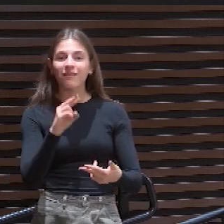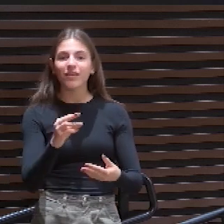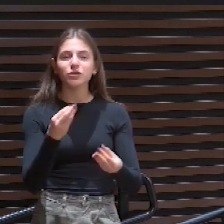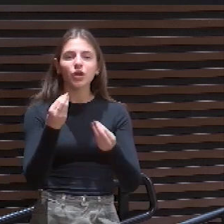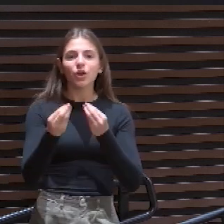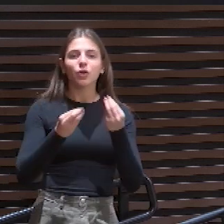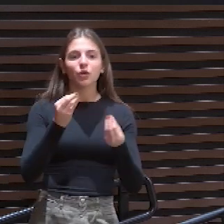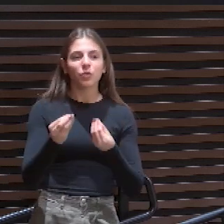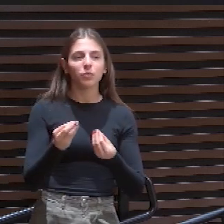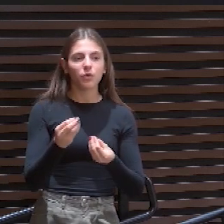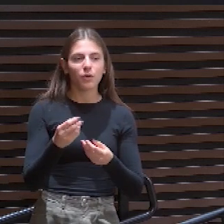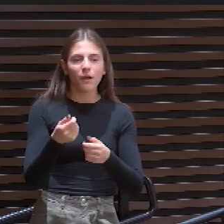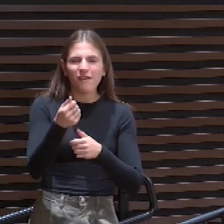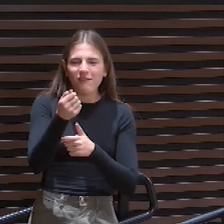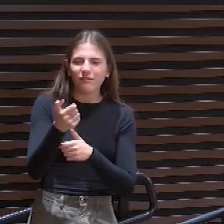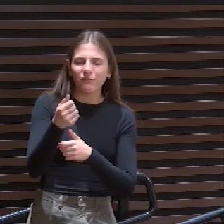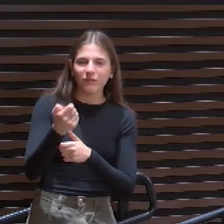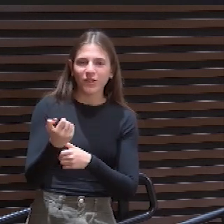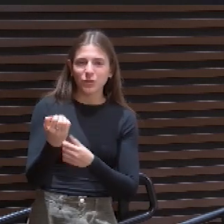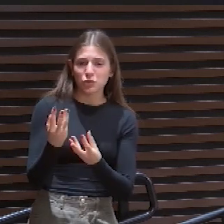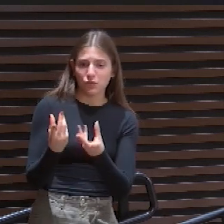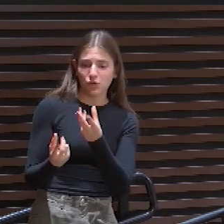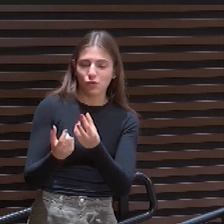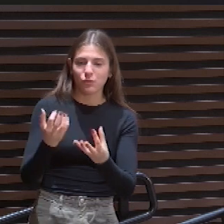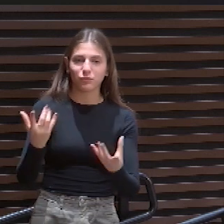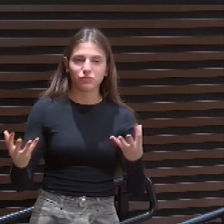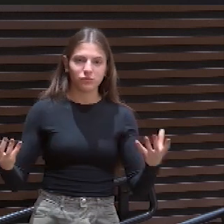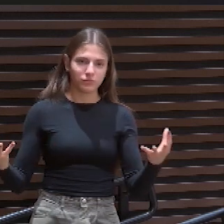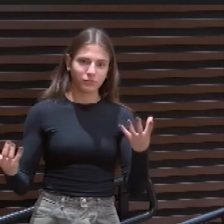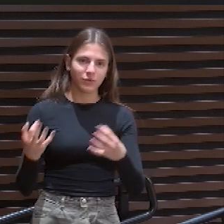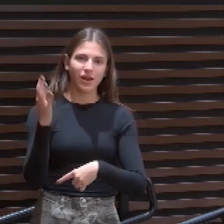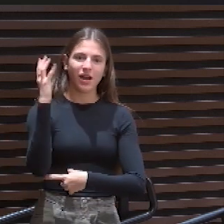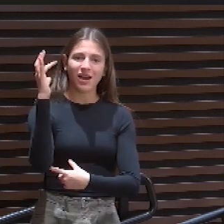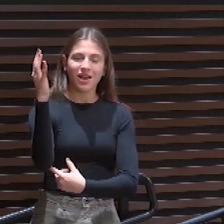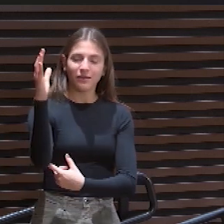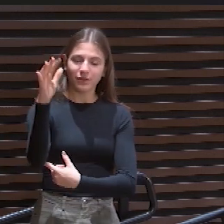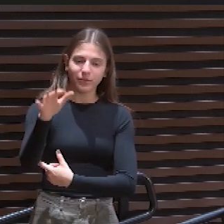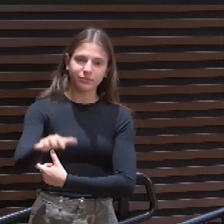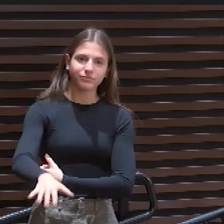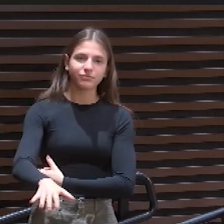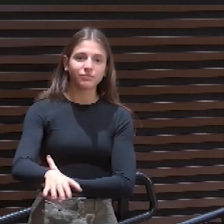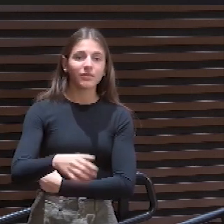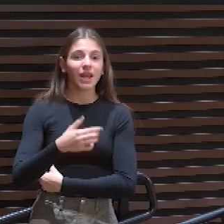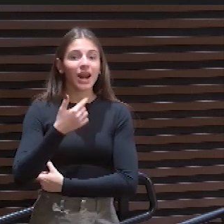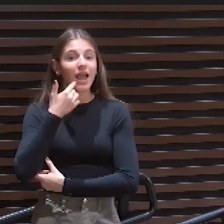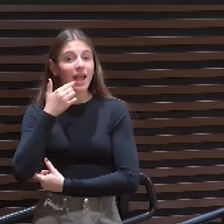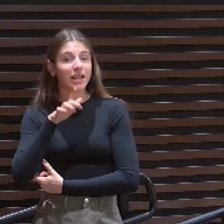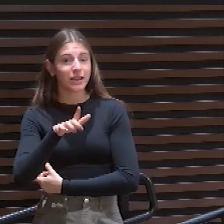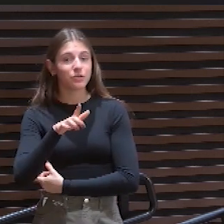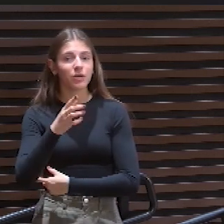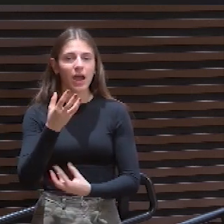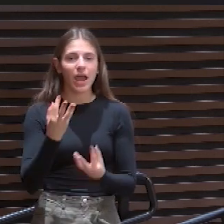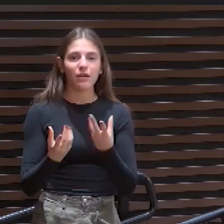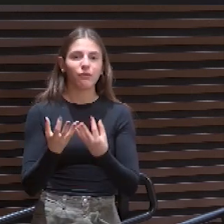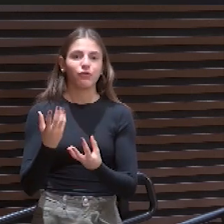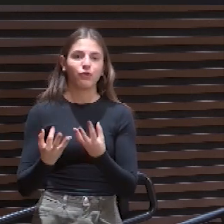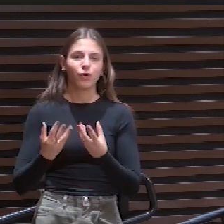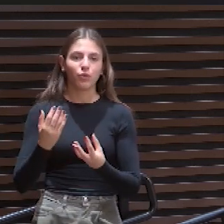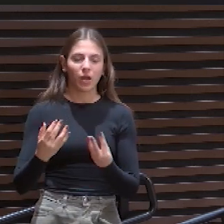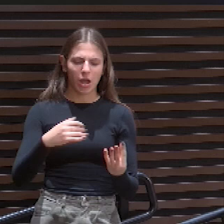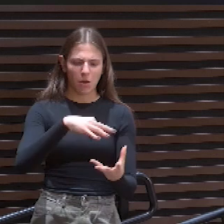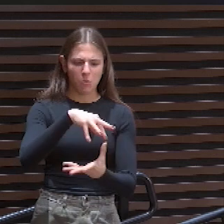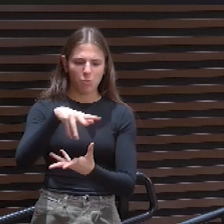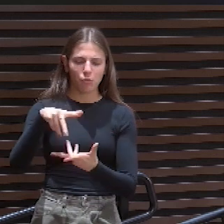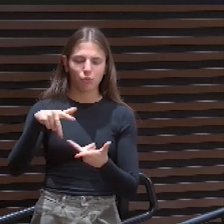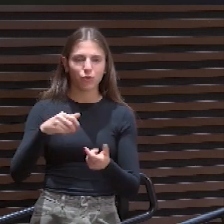brasas tão grande selva. Ora, a língua é fogo, é mundo de iniquidade.